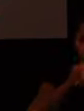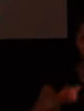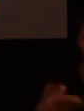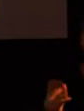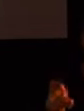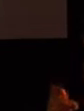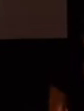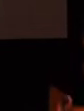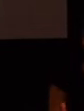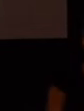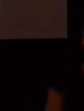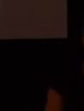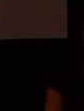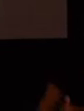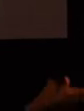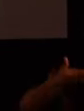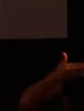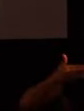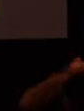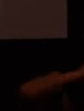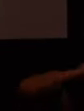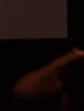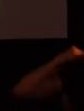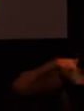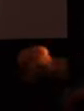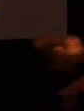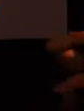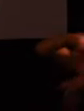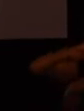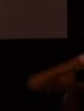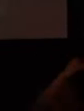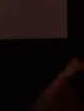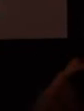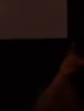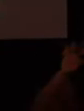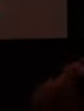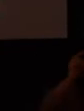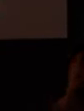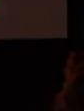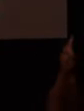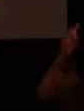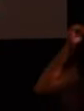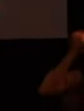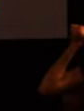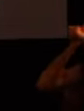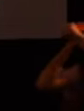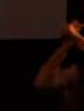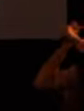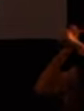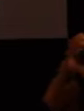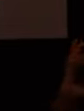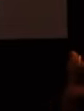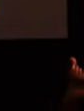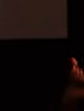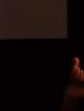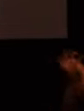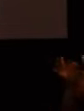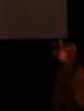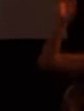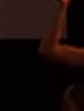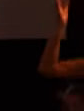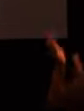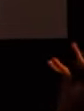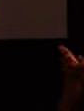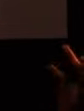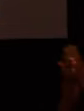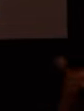direito dos 36. Então o prédio dele só vai poder ter 26 metros de altura. Entende? Então é dessa forma que vai funcionar. O estudo solar